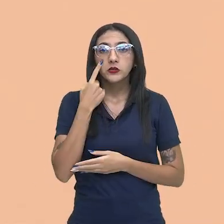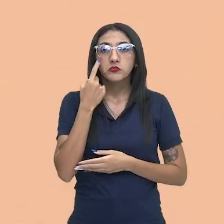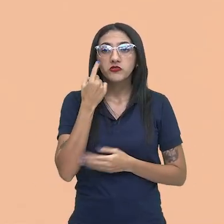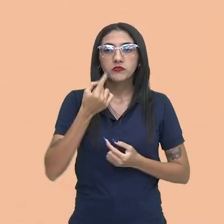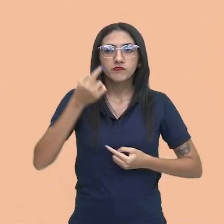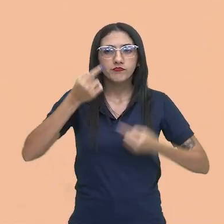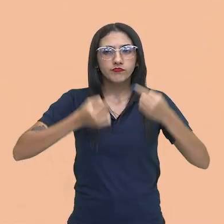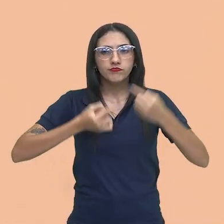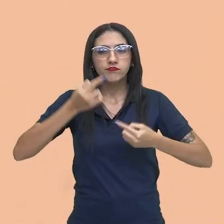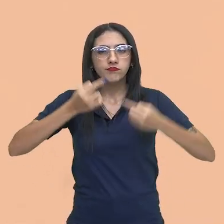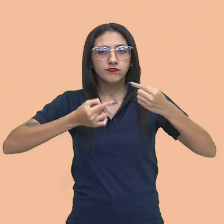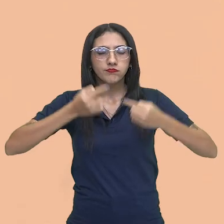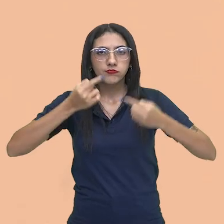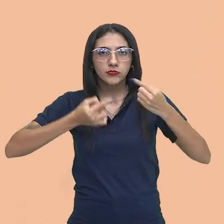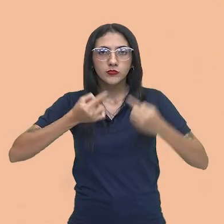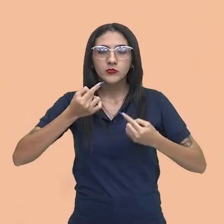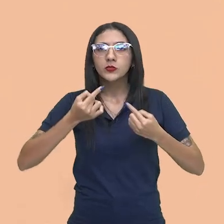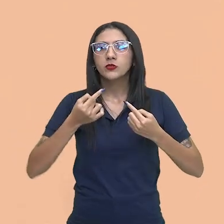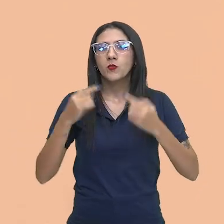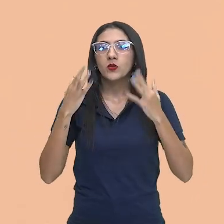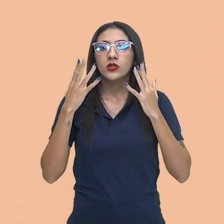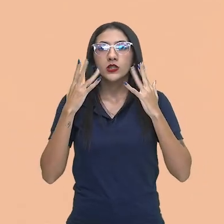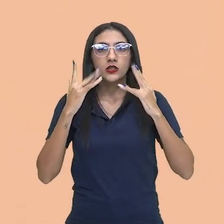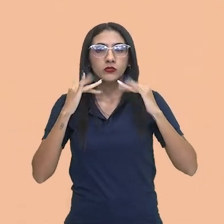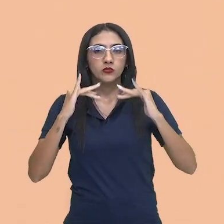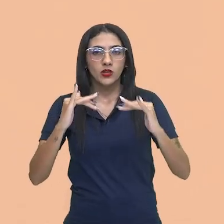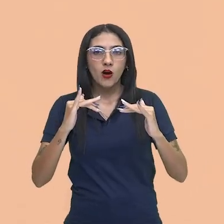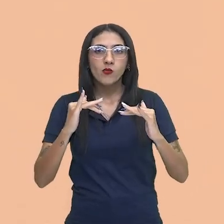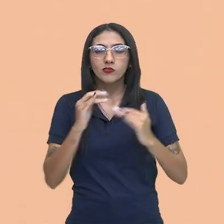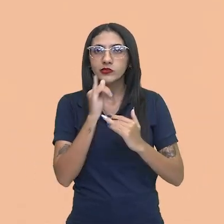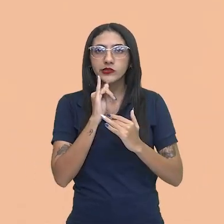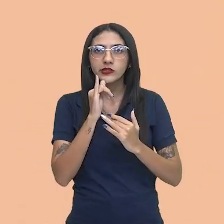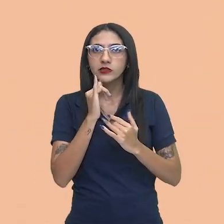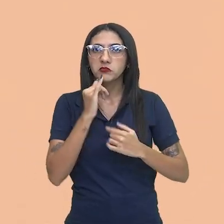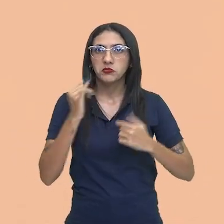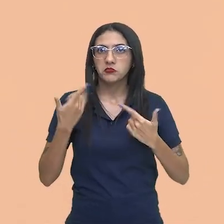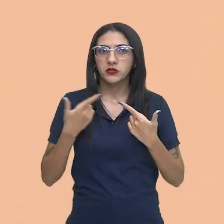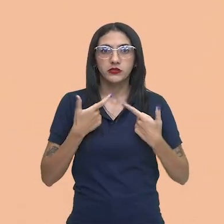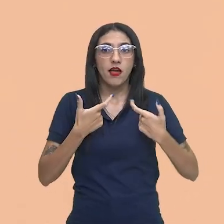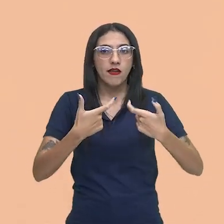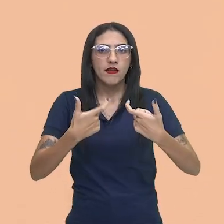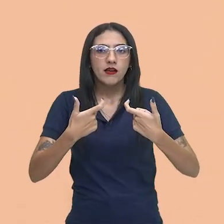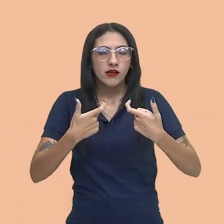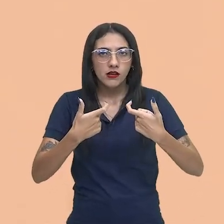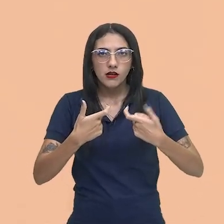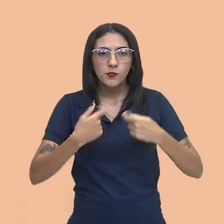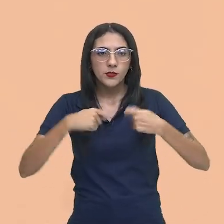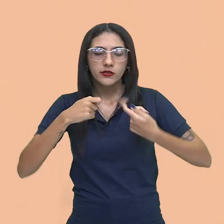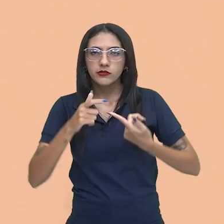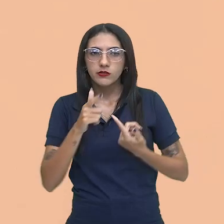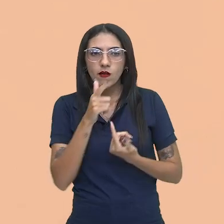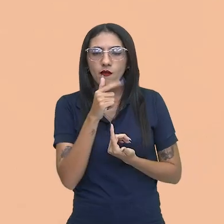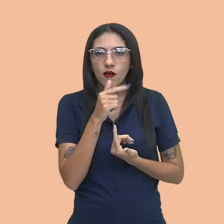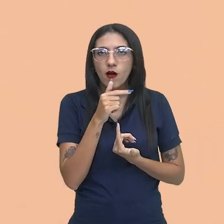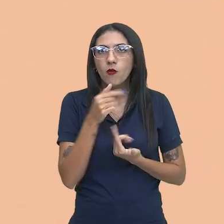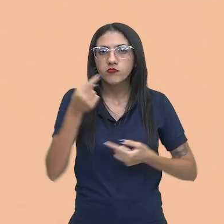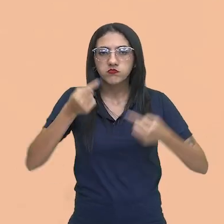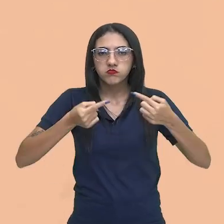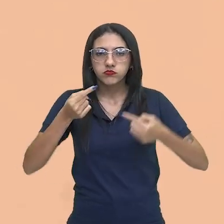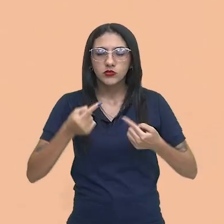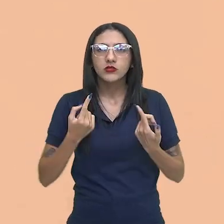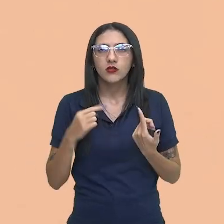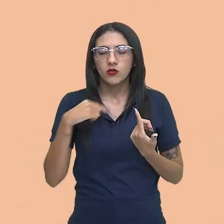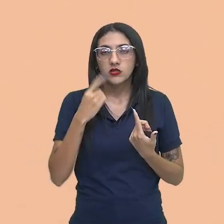conflitos por recursos hídricos, né? O conflito, gente, por água. Então, imaginem aí, a gente tem também, assim como a